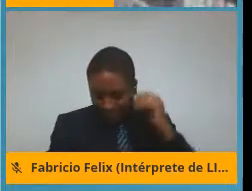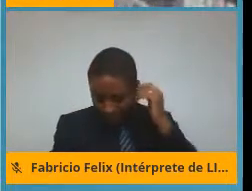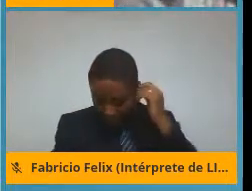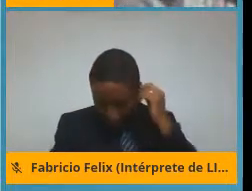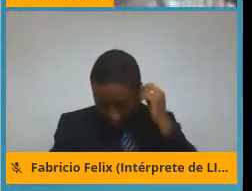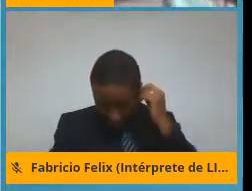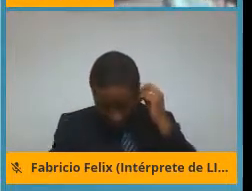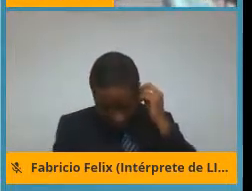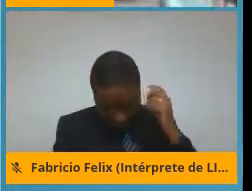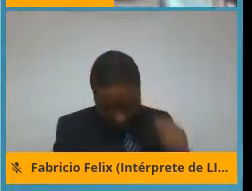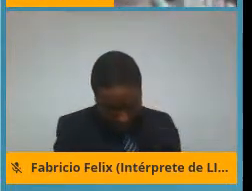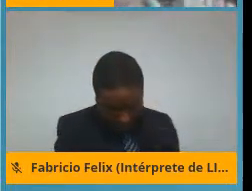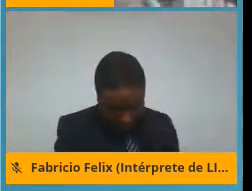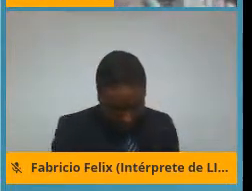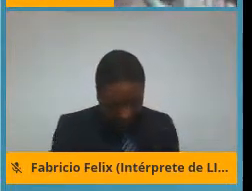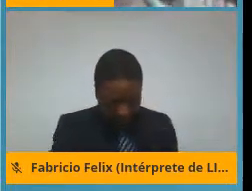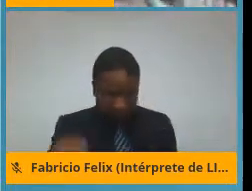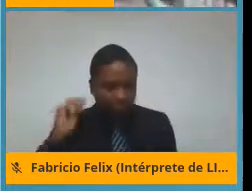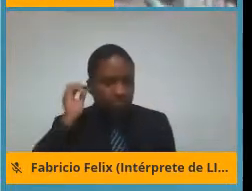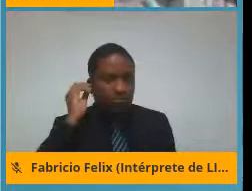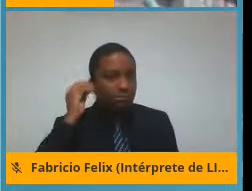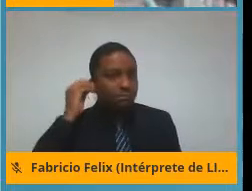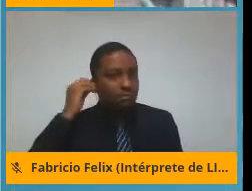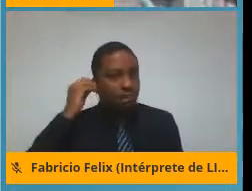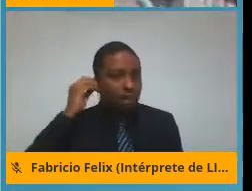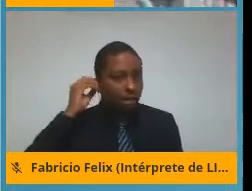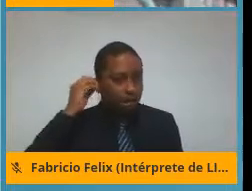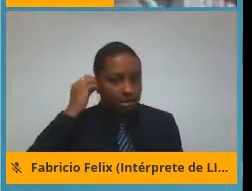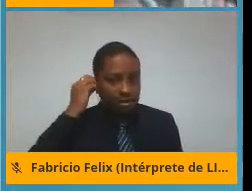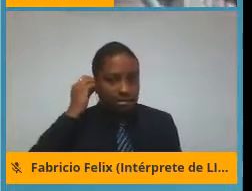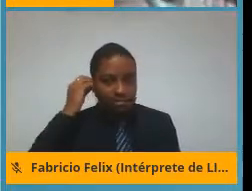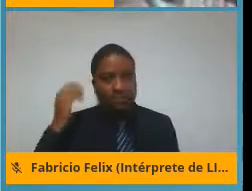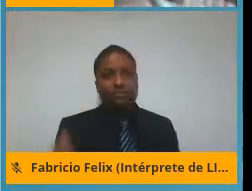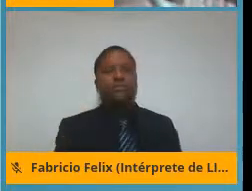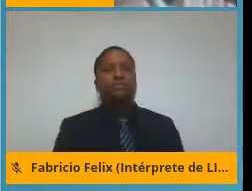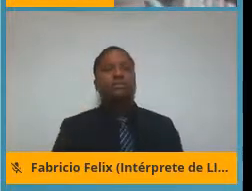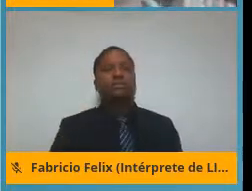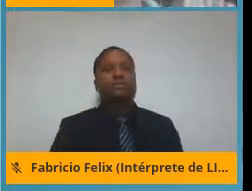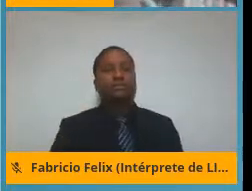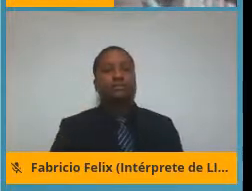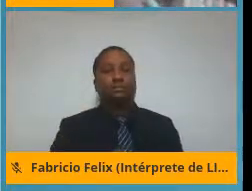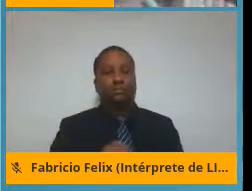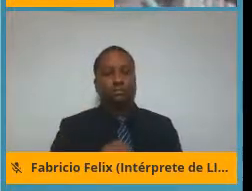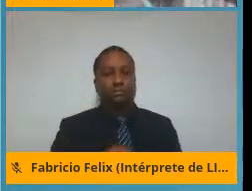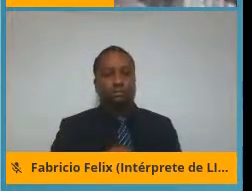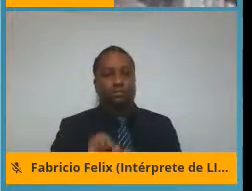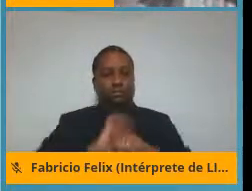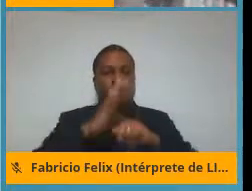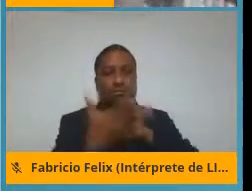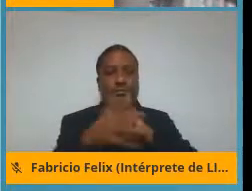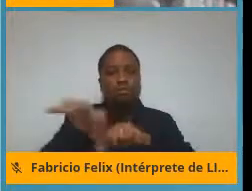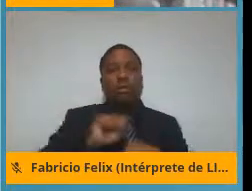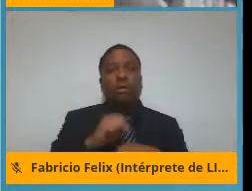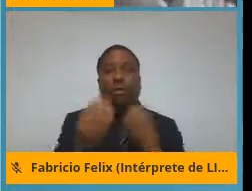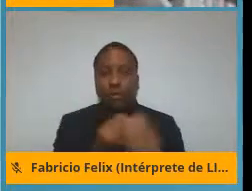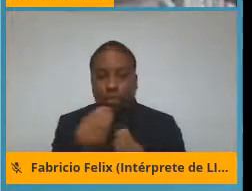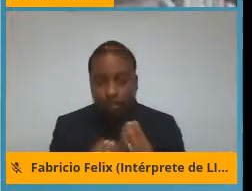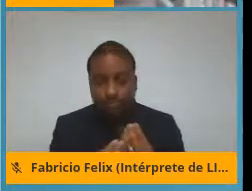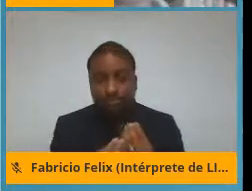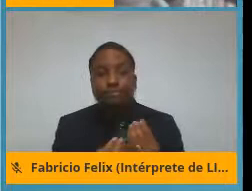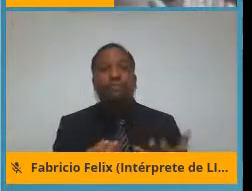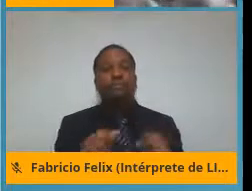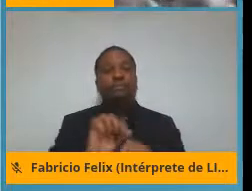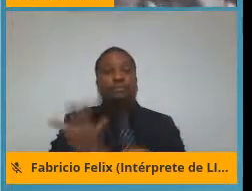evitar os casos. Infelizmente não é, a gente sabe. Bom, como é que se pega? Então, a transmissão se dá